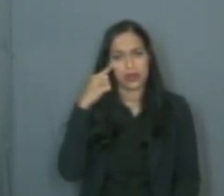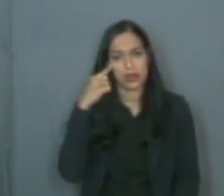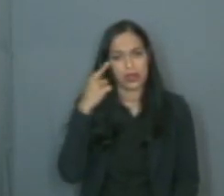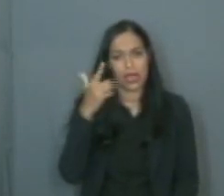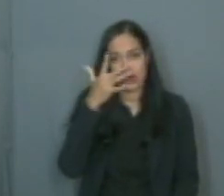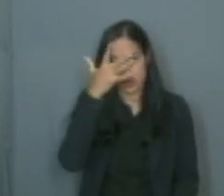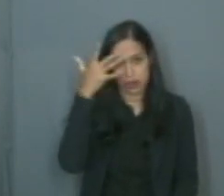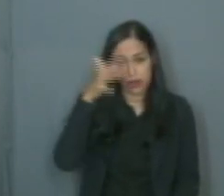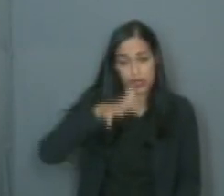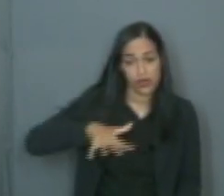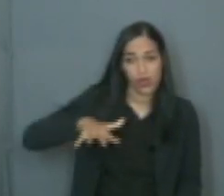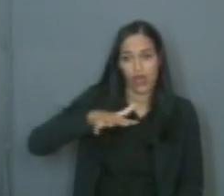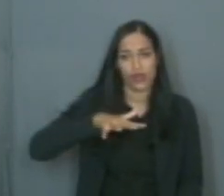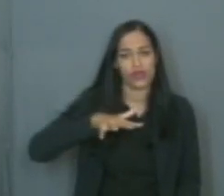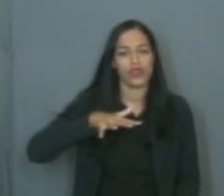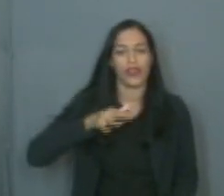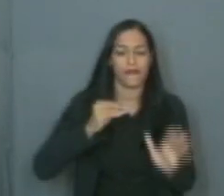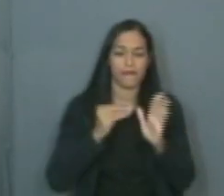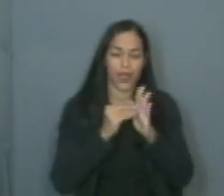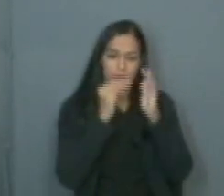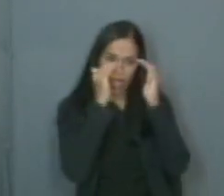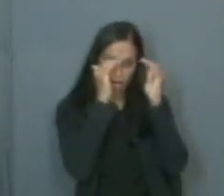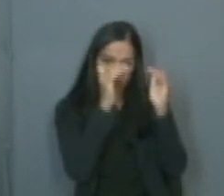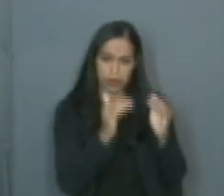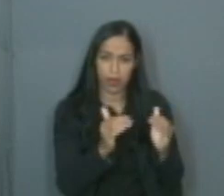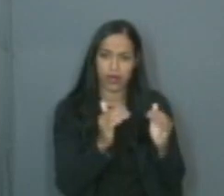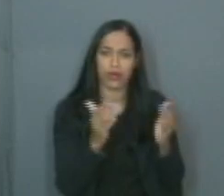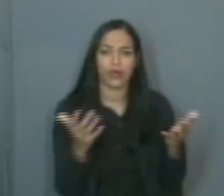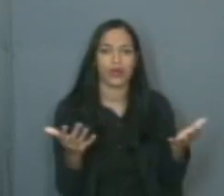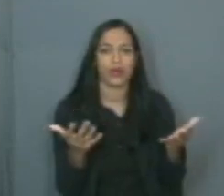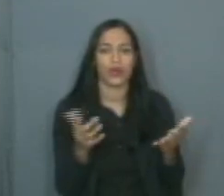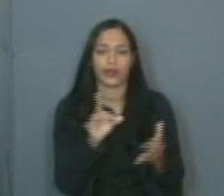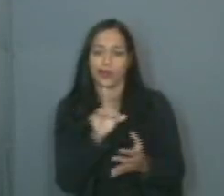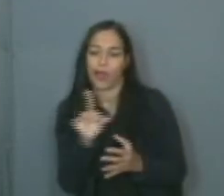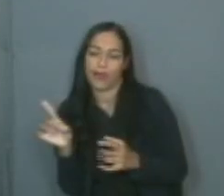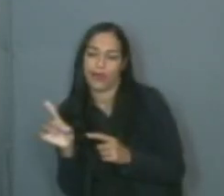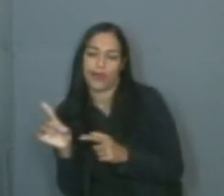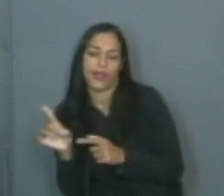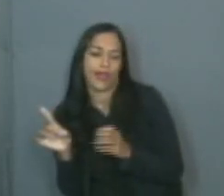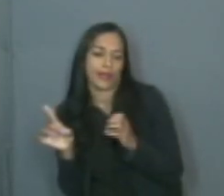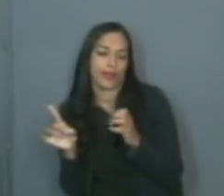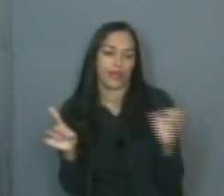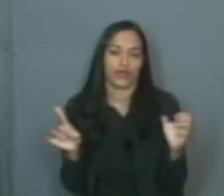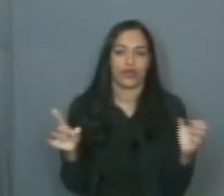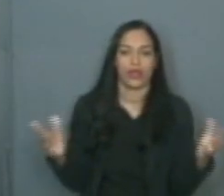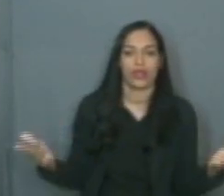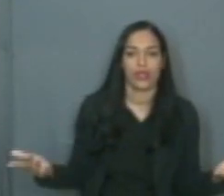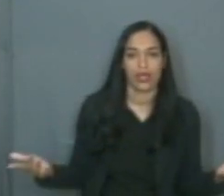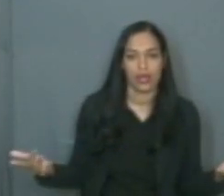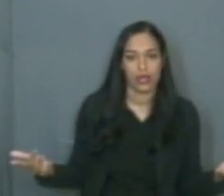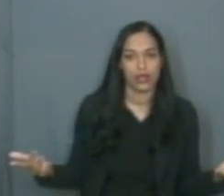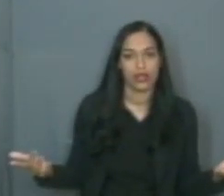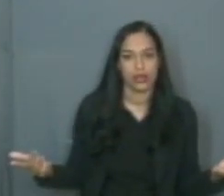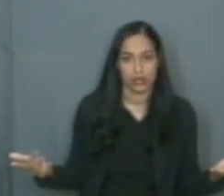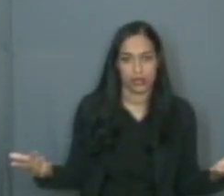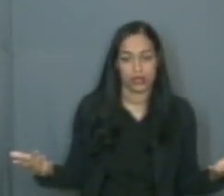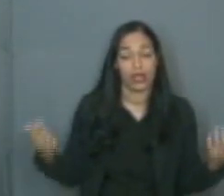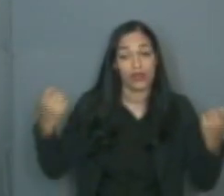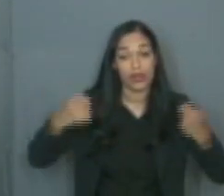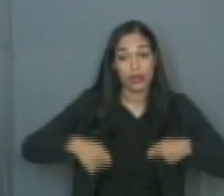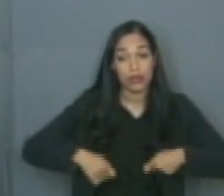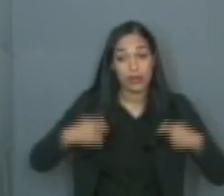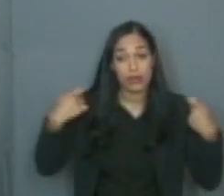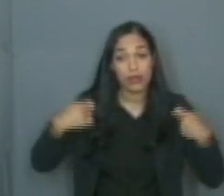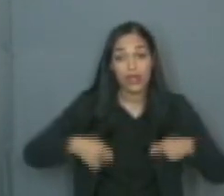as pessoas e estar desrespeitando a cada momento, nem o que é de direita, nem o que é de esquerda. Eu acho que é isso que a gente precisa